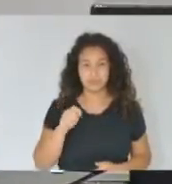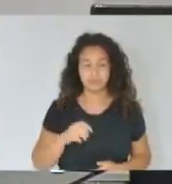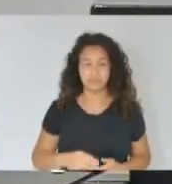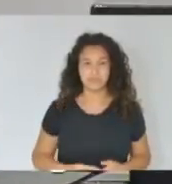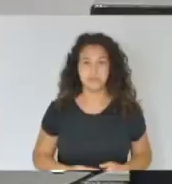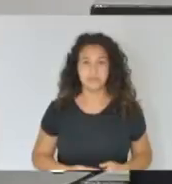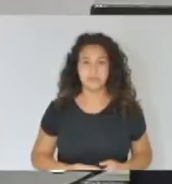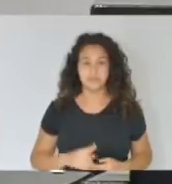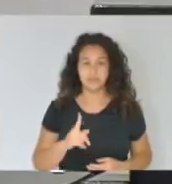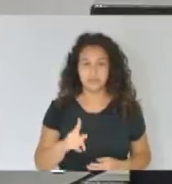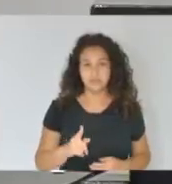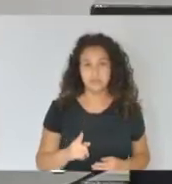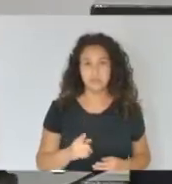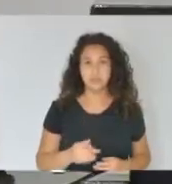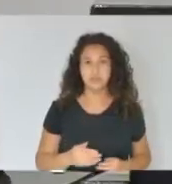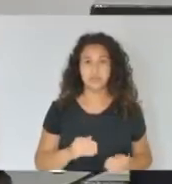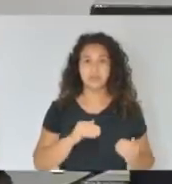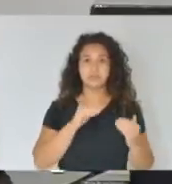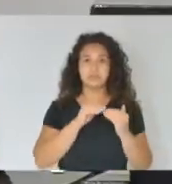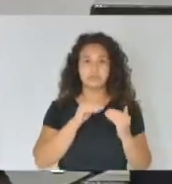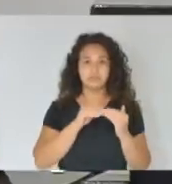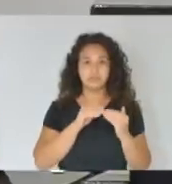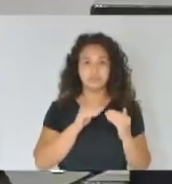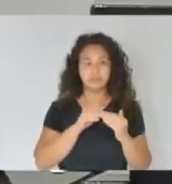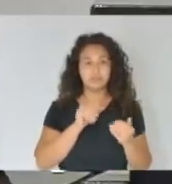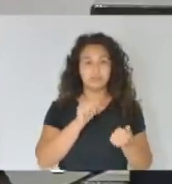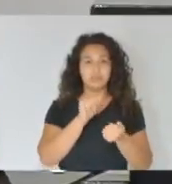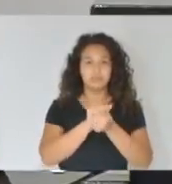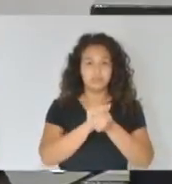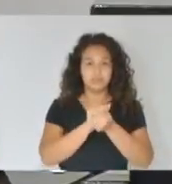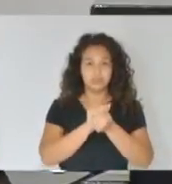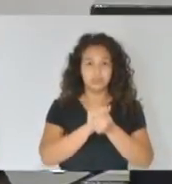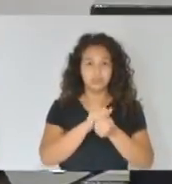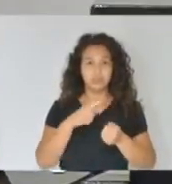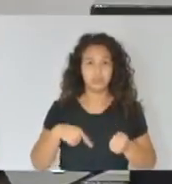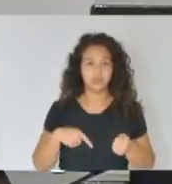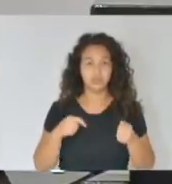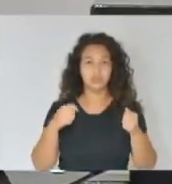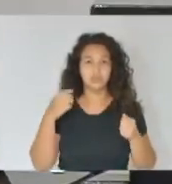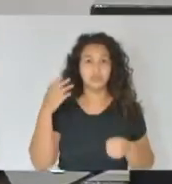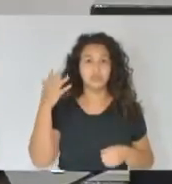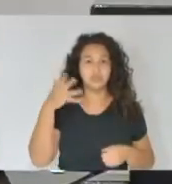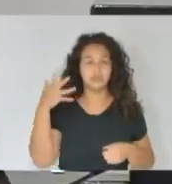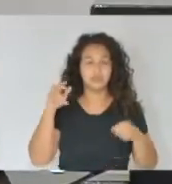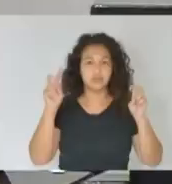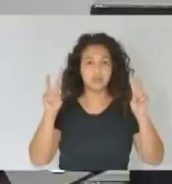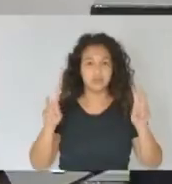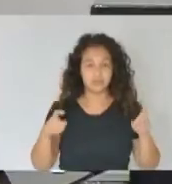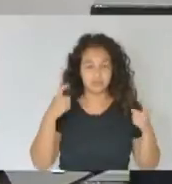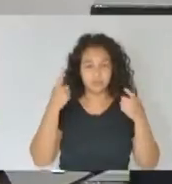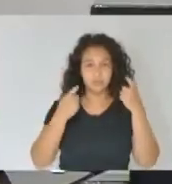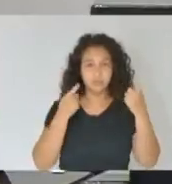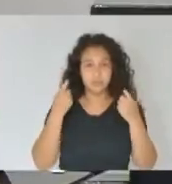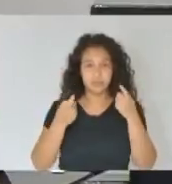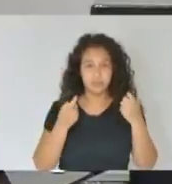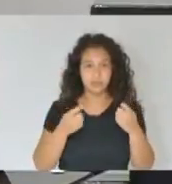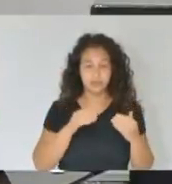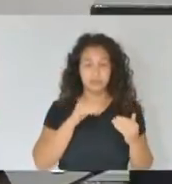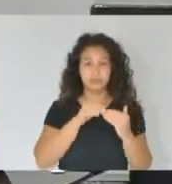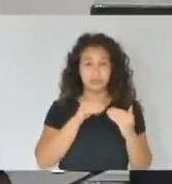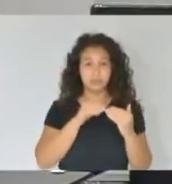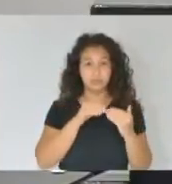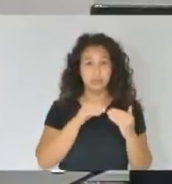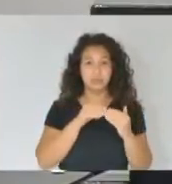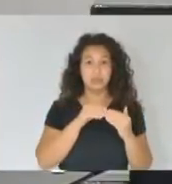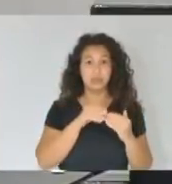pelo seu aparte, pela colaboração que dá, a nossa manifestação, a nossa preocupação. Sim, eu concordo plenamente que todas